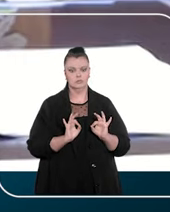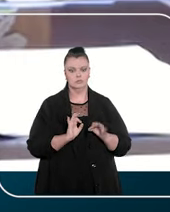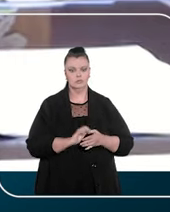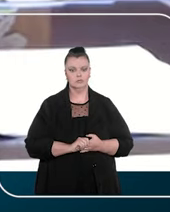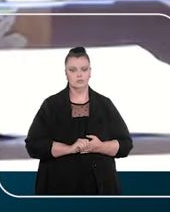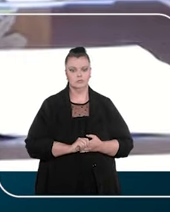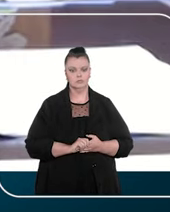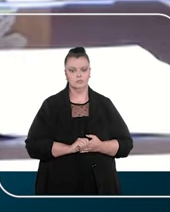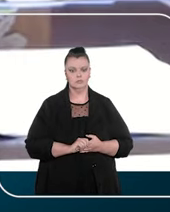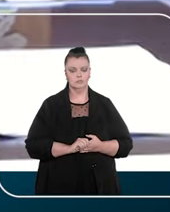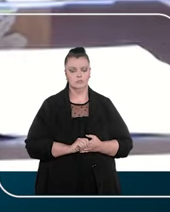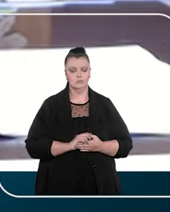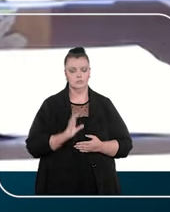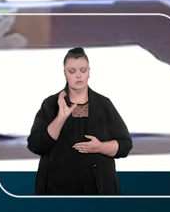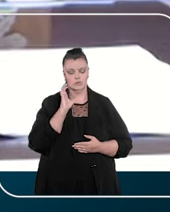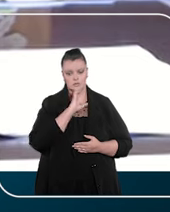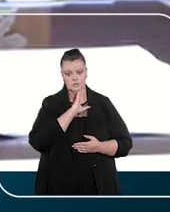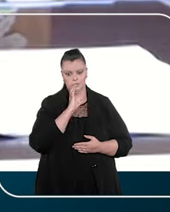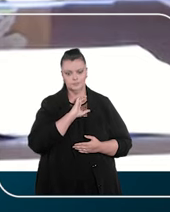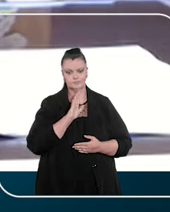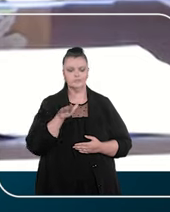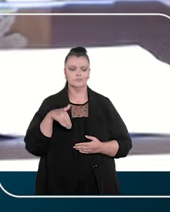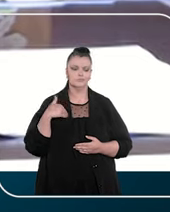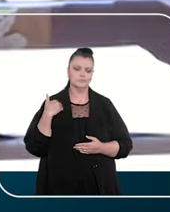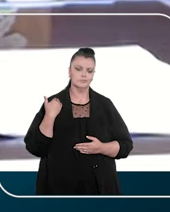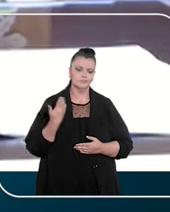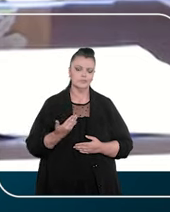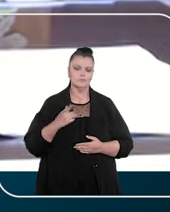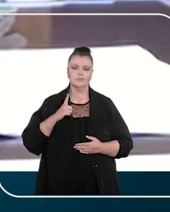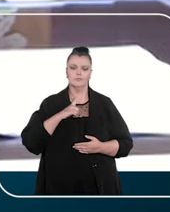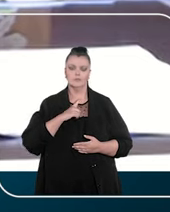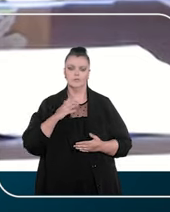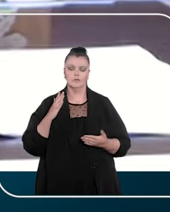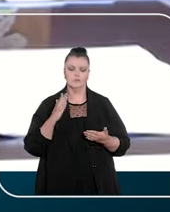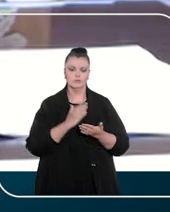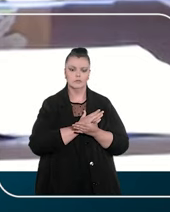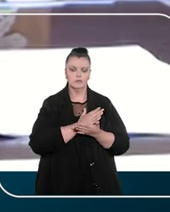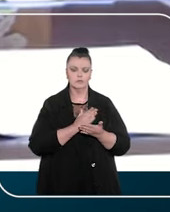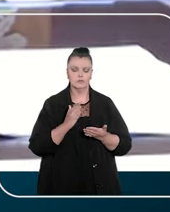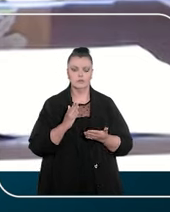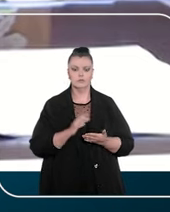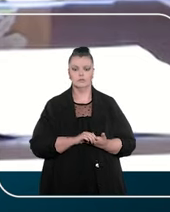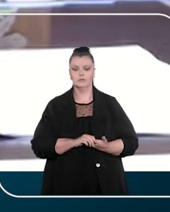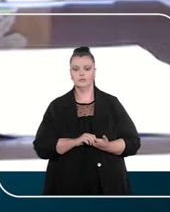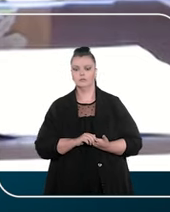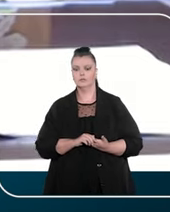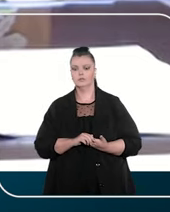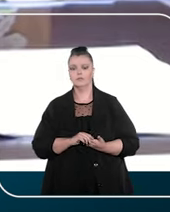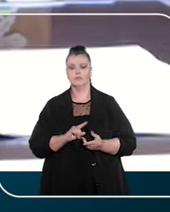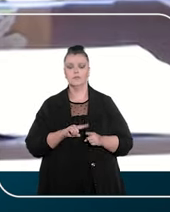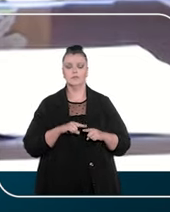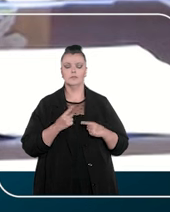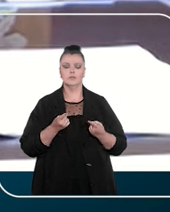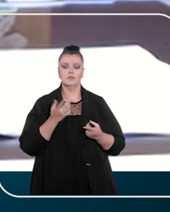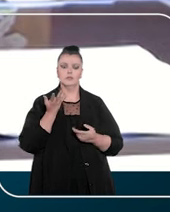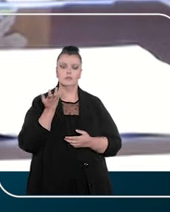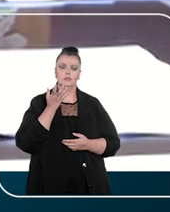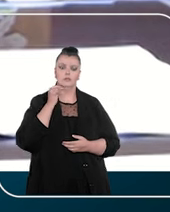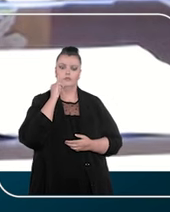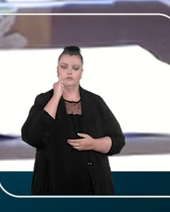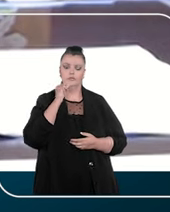por todas para nós. É claro que sempre haverá alguma divergência, sem dúvida alguma, mas eu só queria tocar num outro ponto,